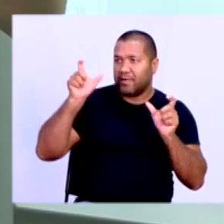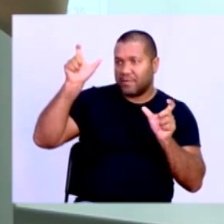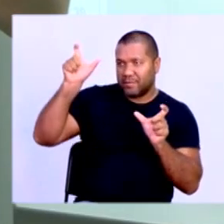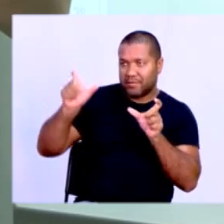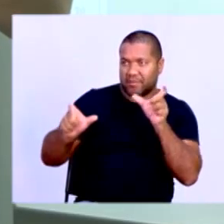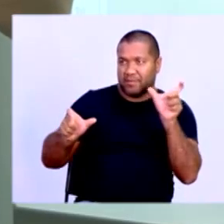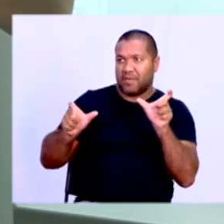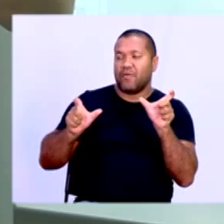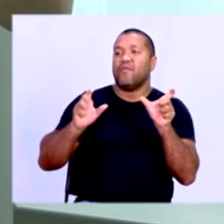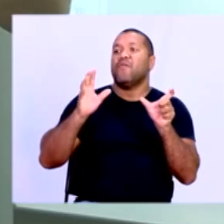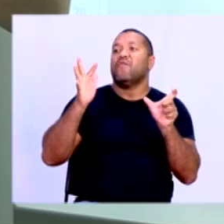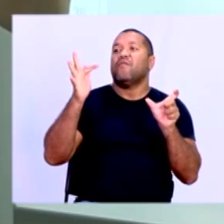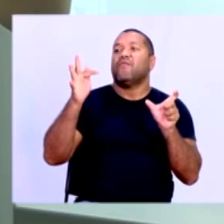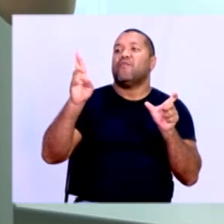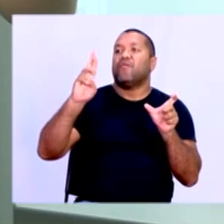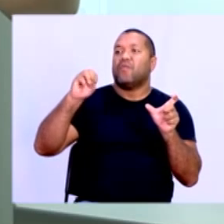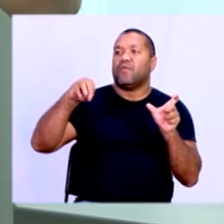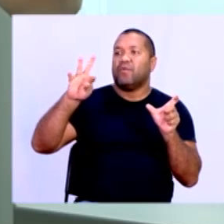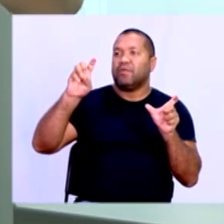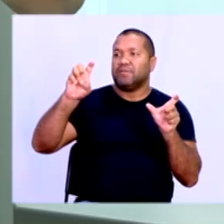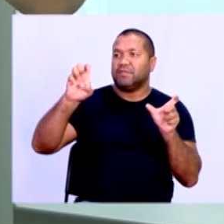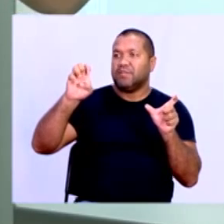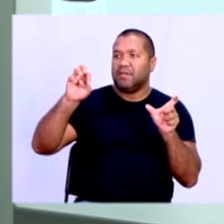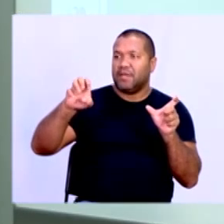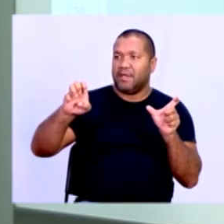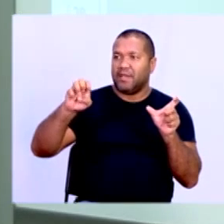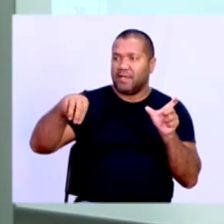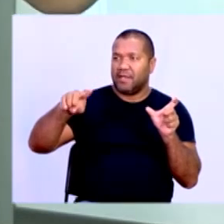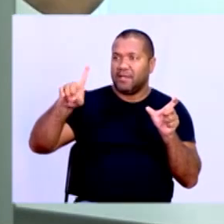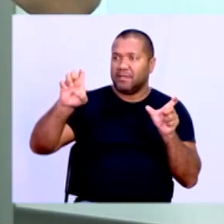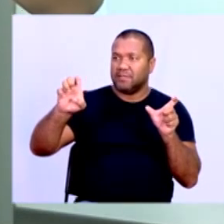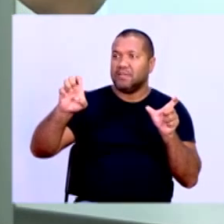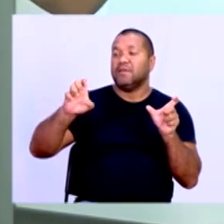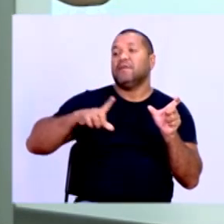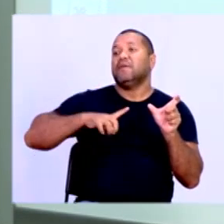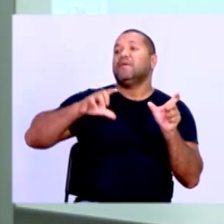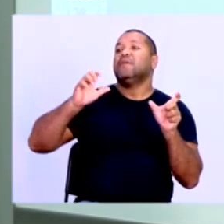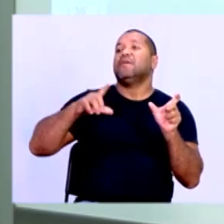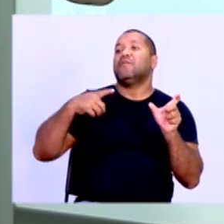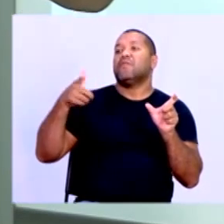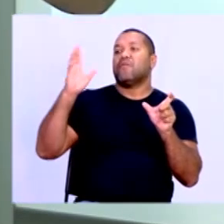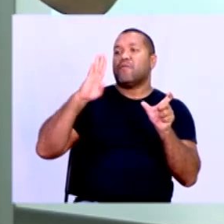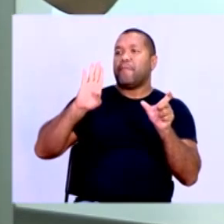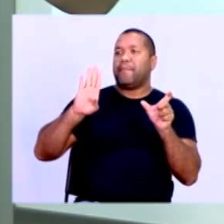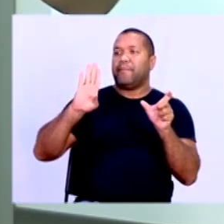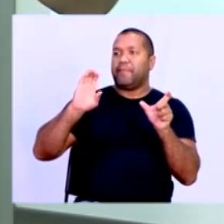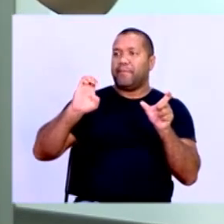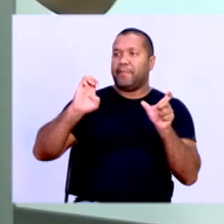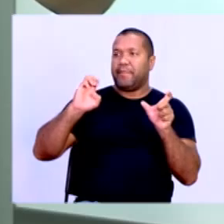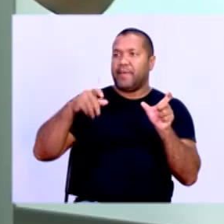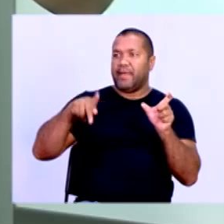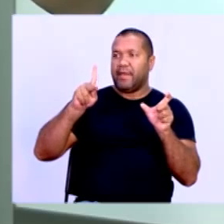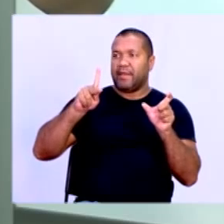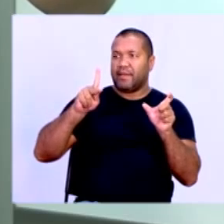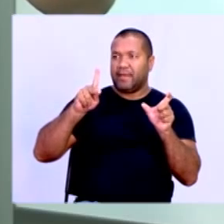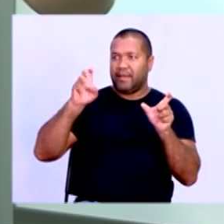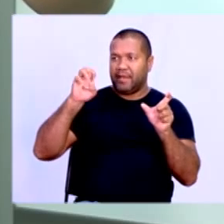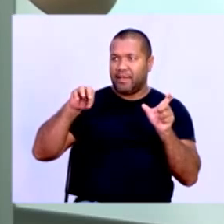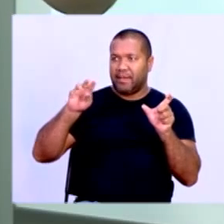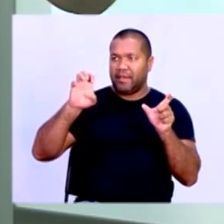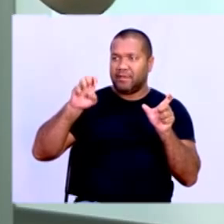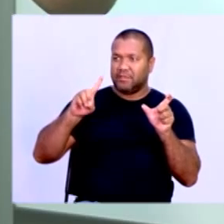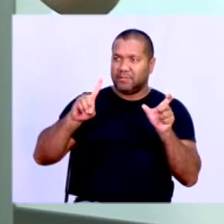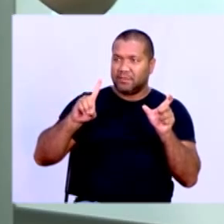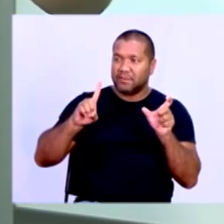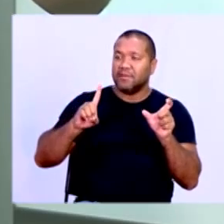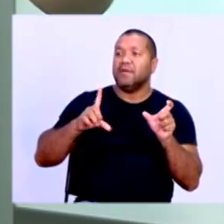profissional back-end. Tá? Então, seria um profissional que trabalha com a parte de visão, uma parte mais de frente, né, da aplicação, e eu